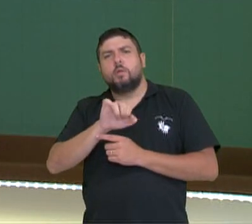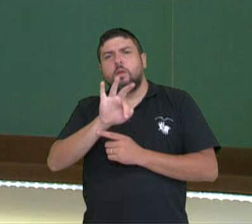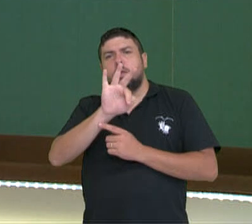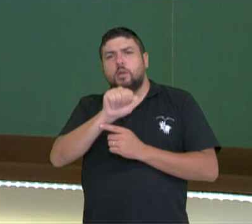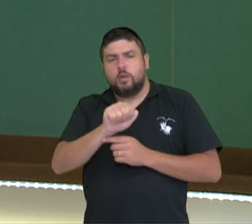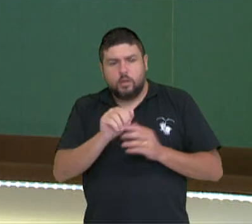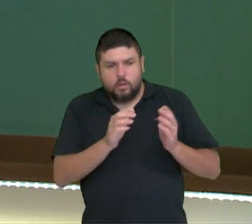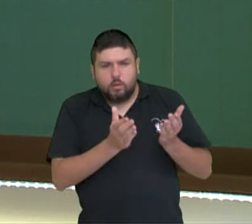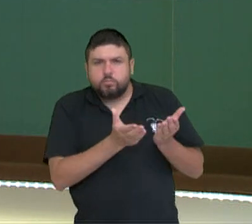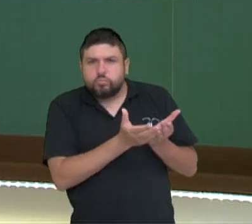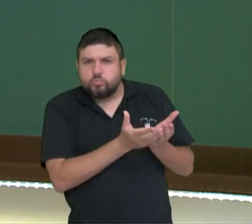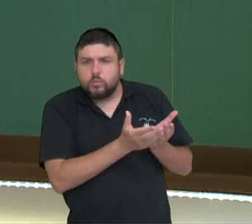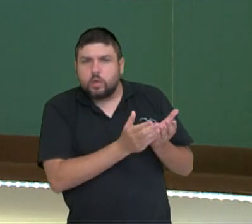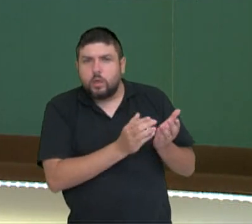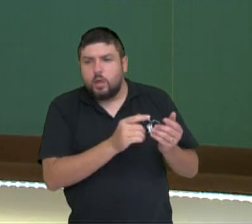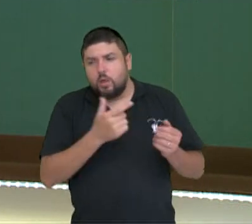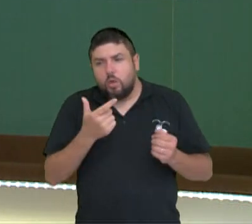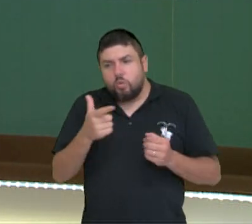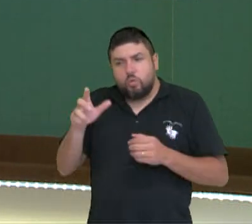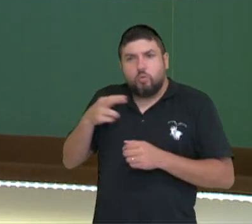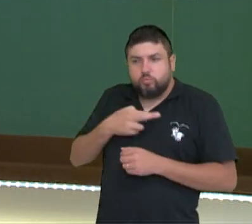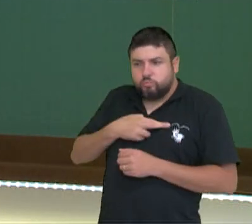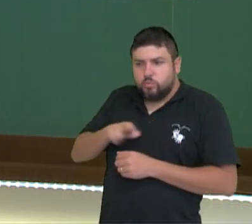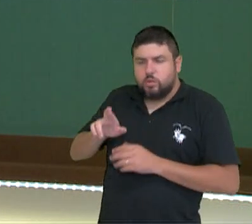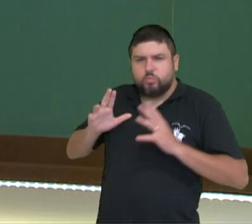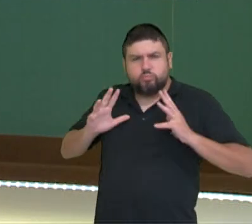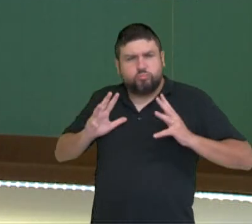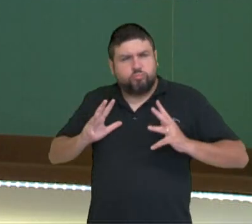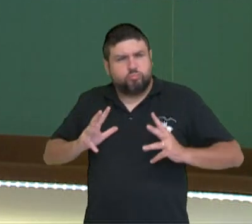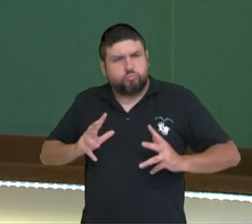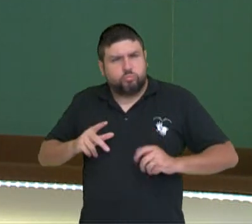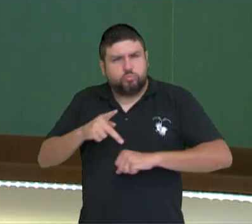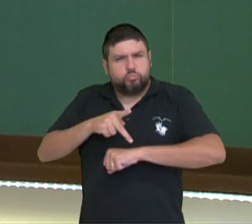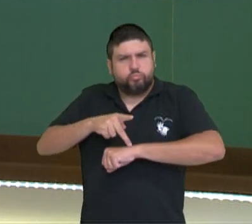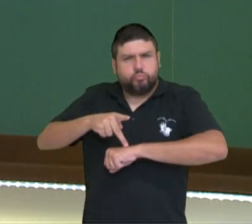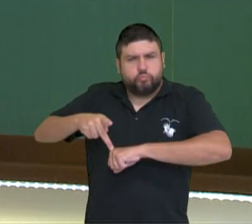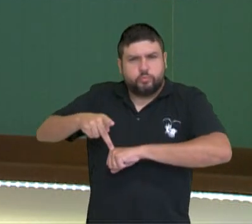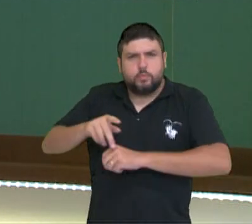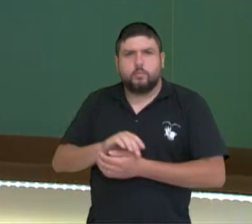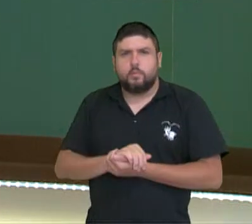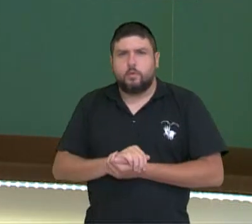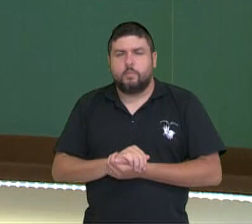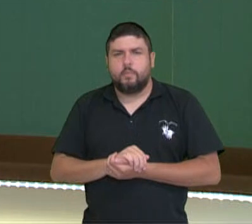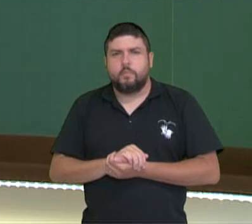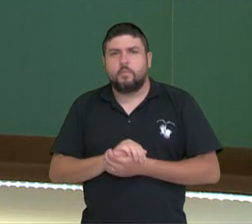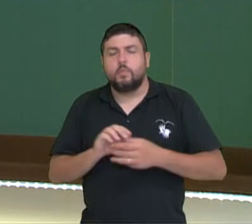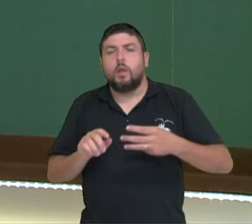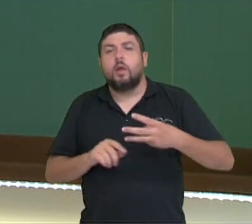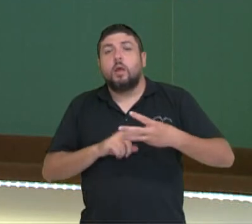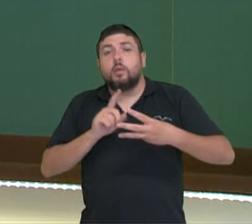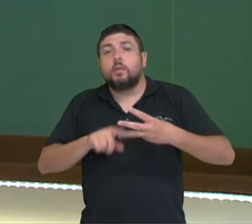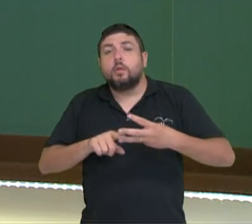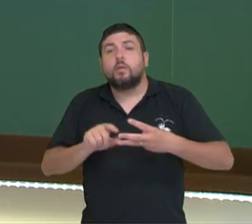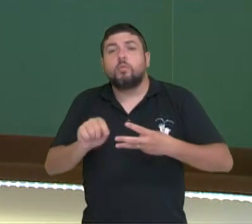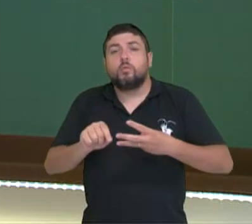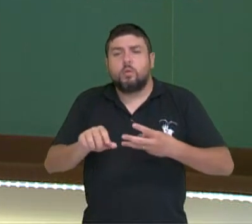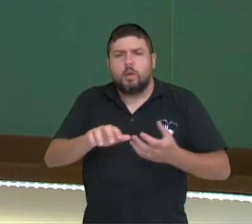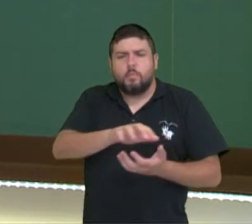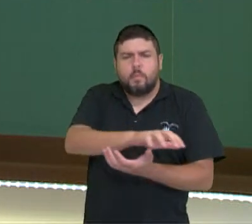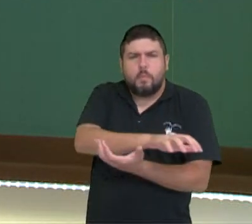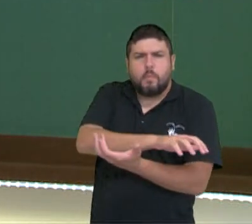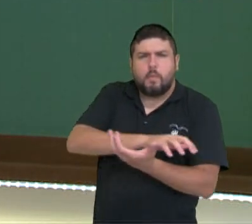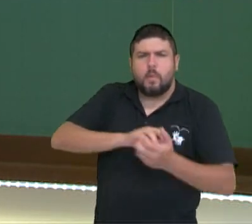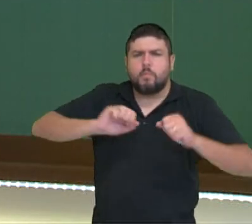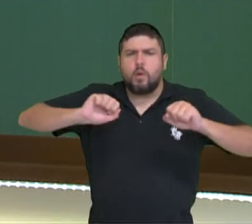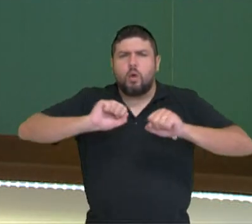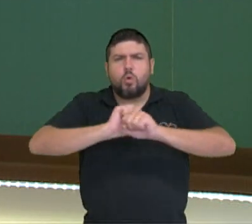A gente vai ver que, aliado ao puritanismo, né, a gente vai ver a Revolução Gloriosa, porque a Revolução Gloriosa, ela vai